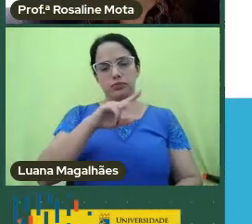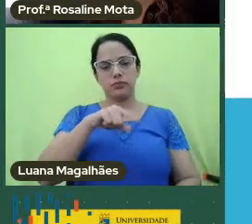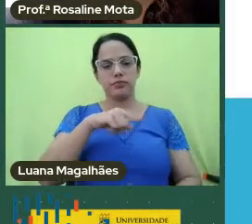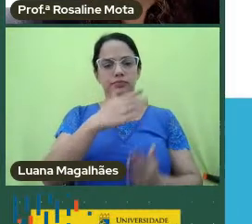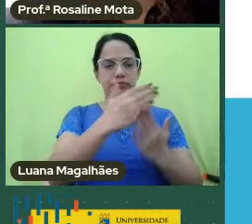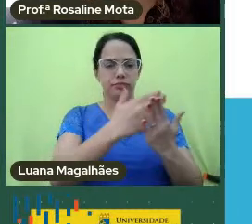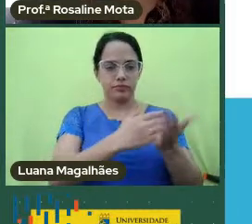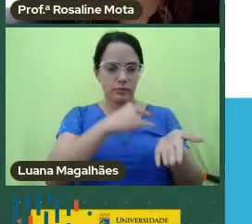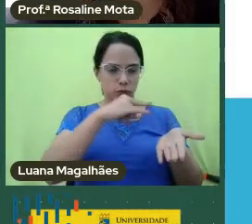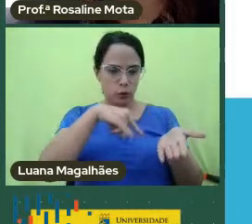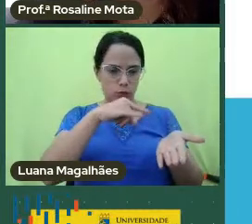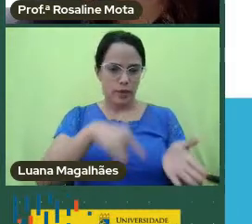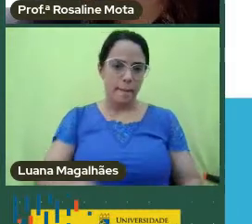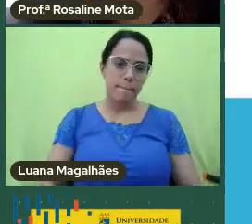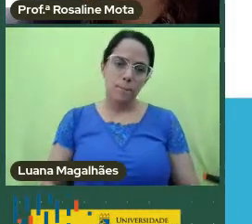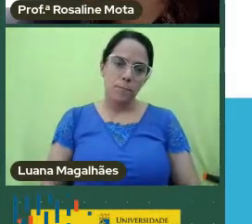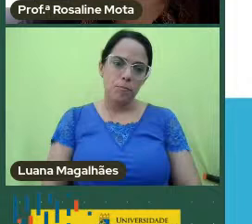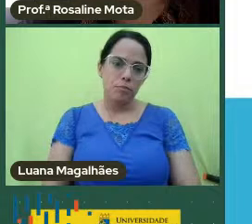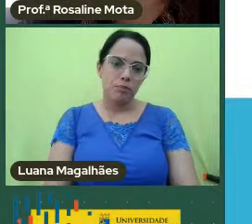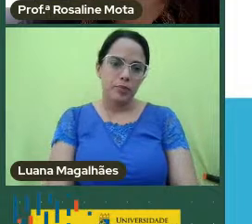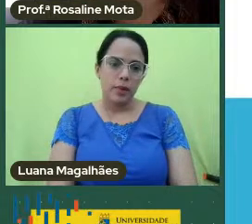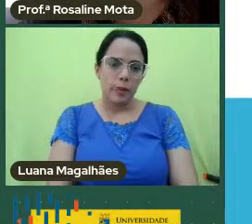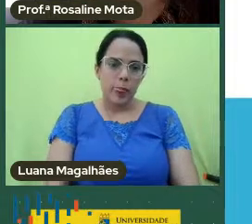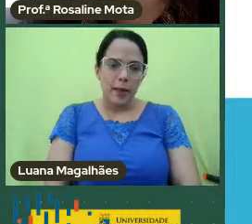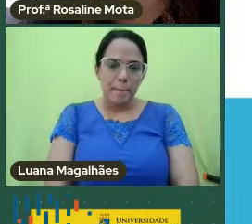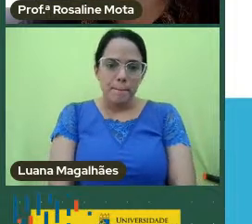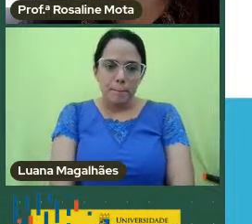prontuários. E aí,